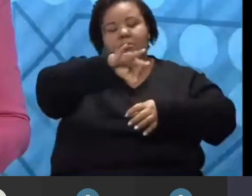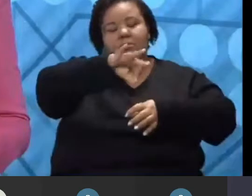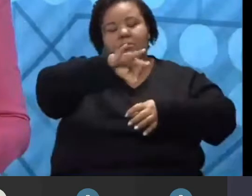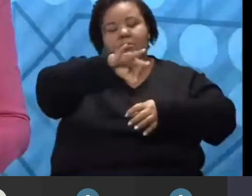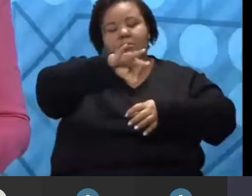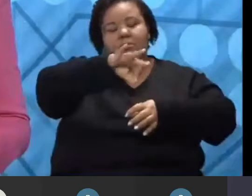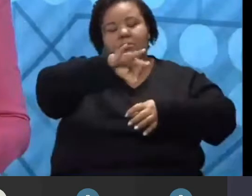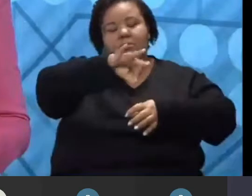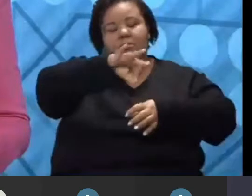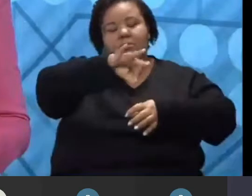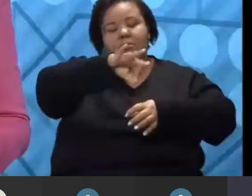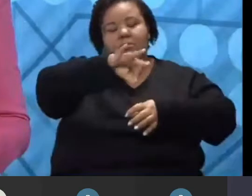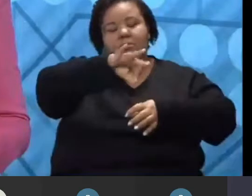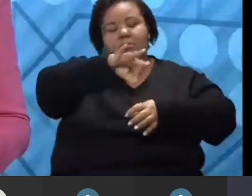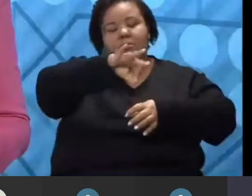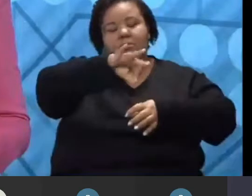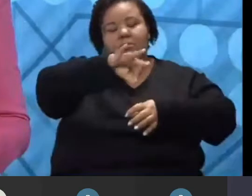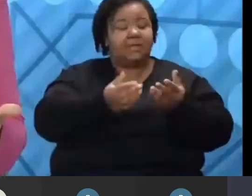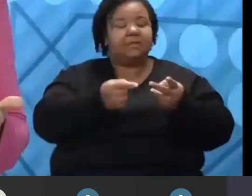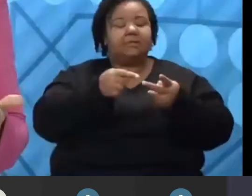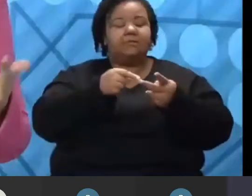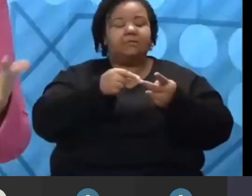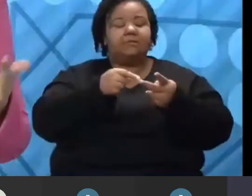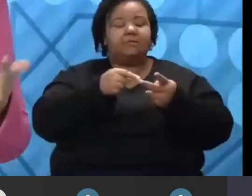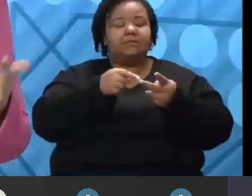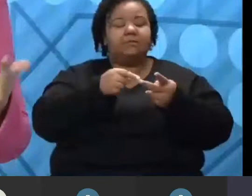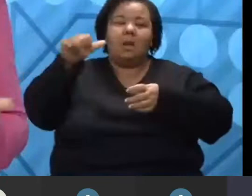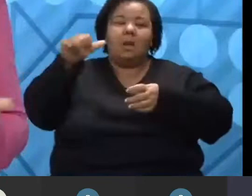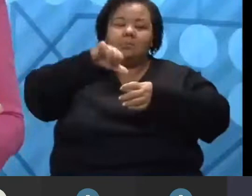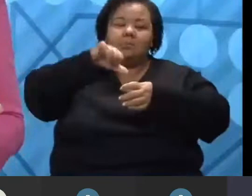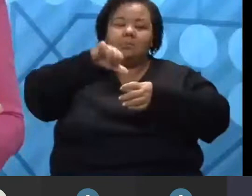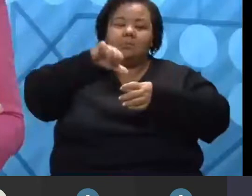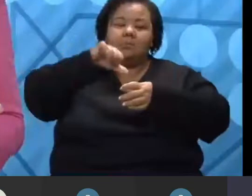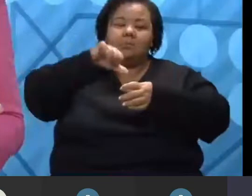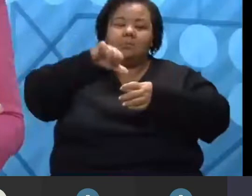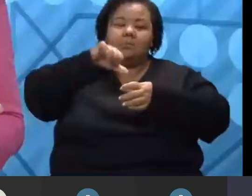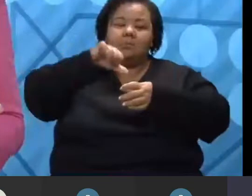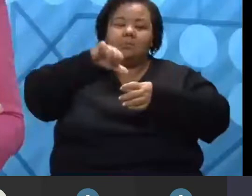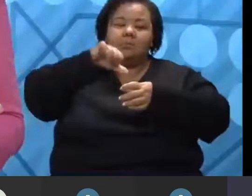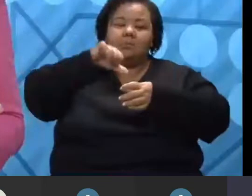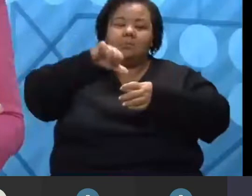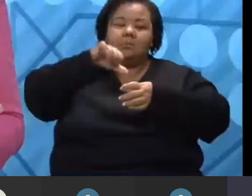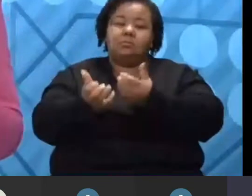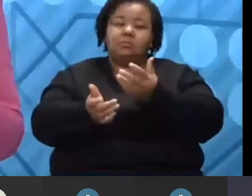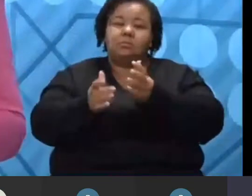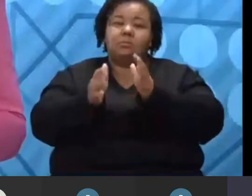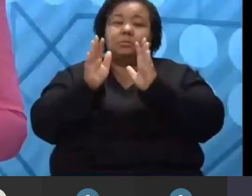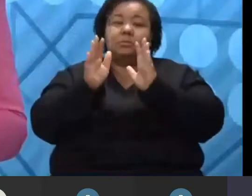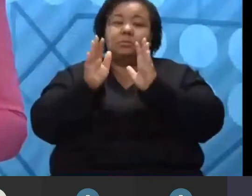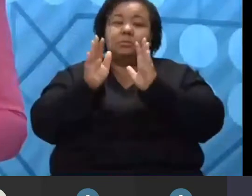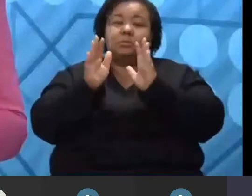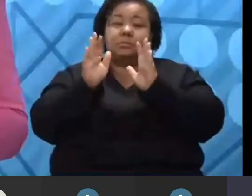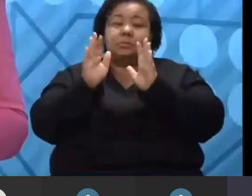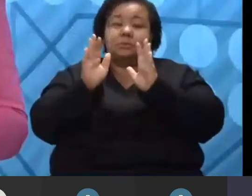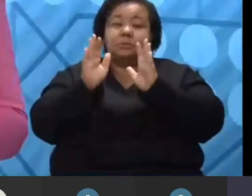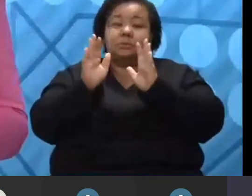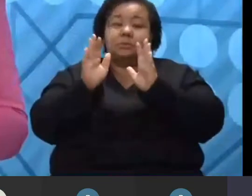pesagem, a diluição e a fusão, tá? Depois que você realiza essa fusão, você